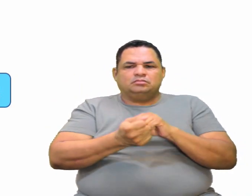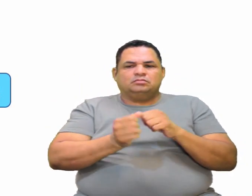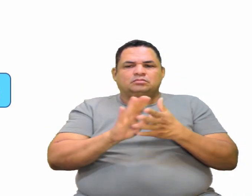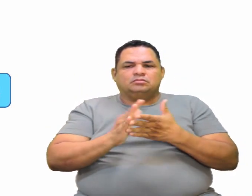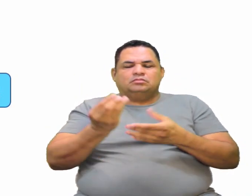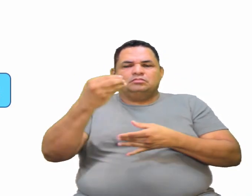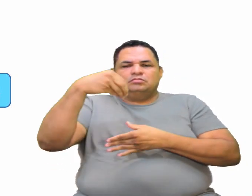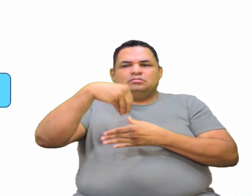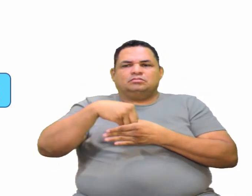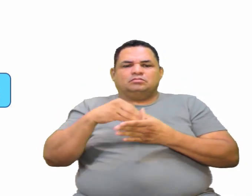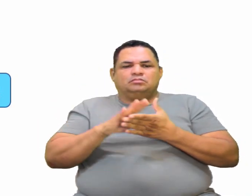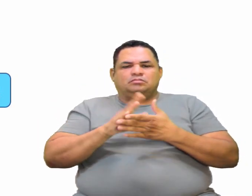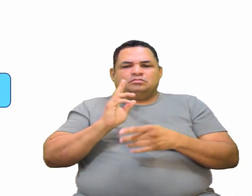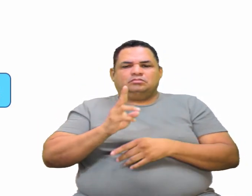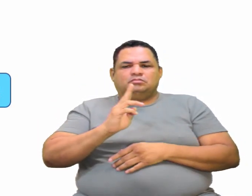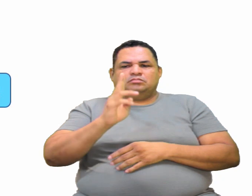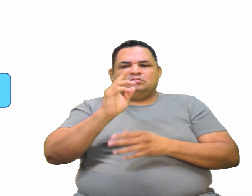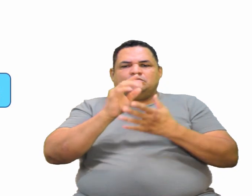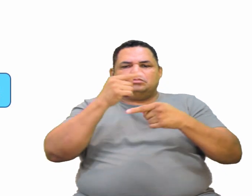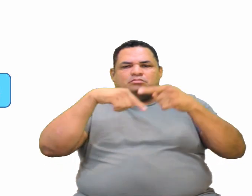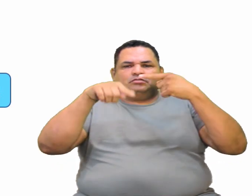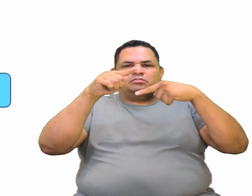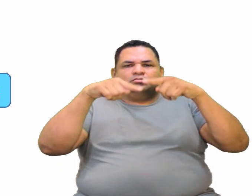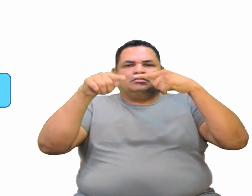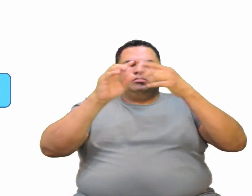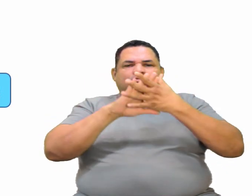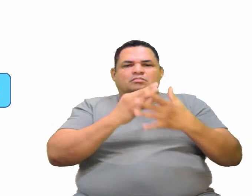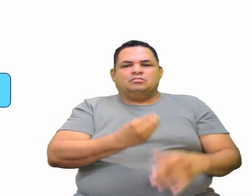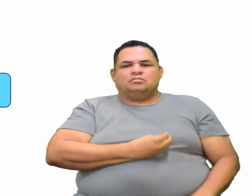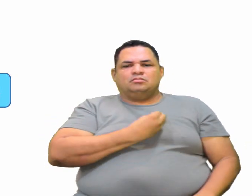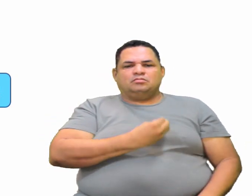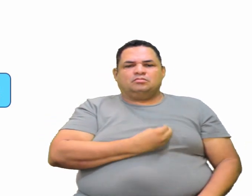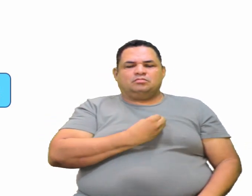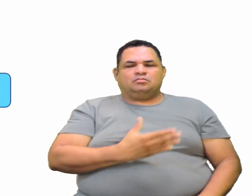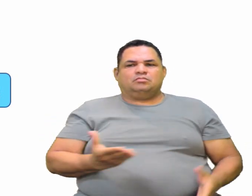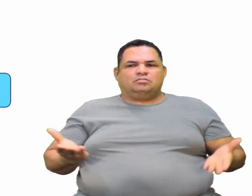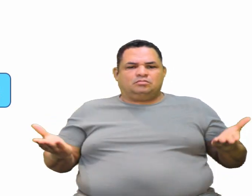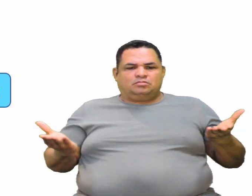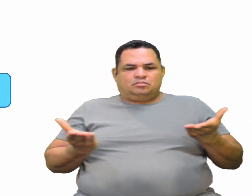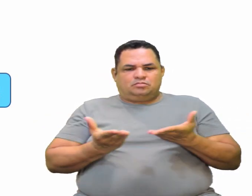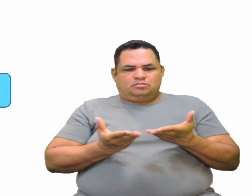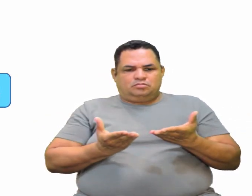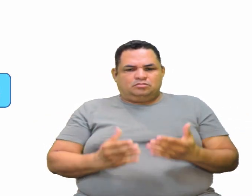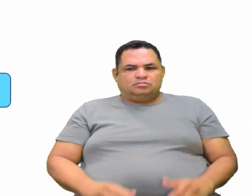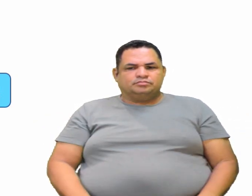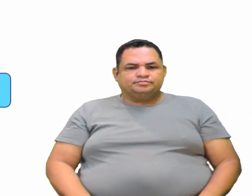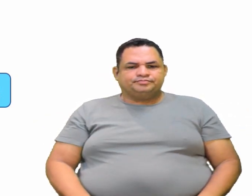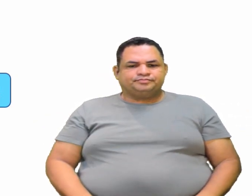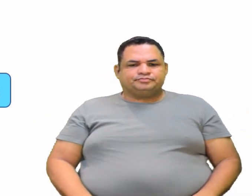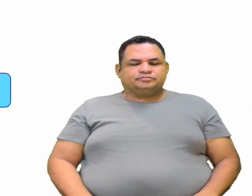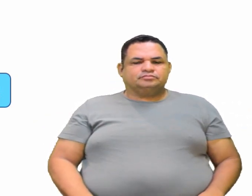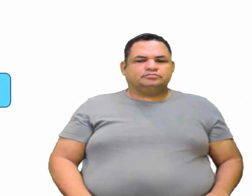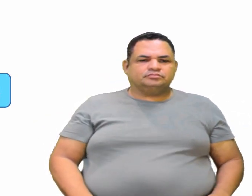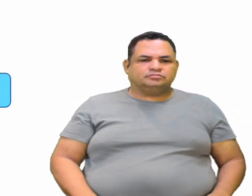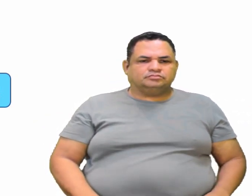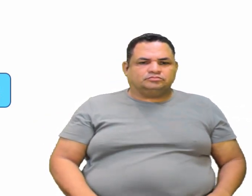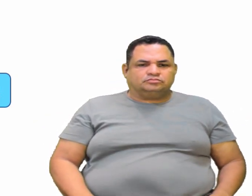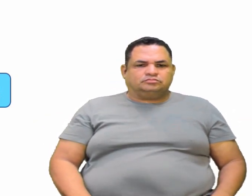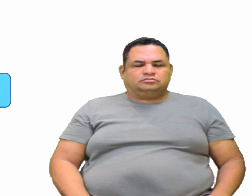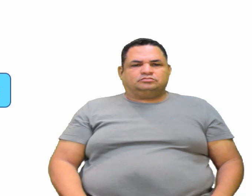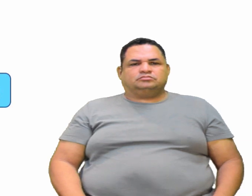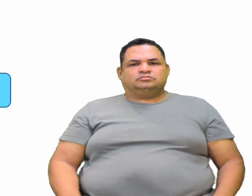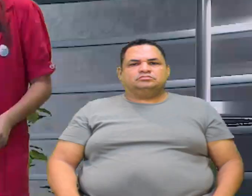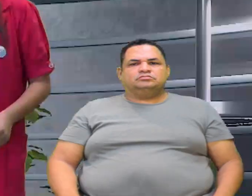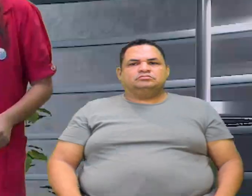fazem parte, né, do processo evolutivo dos seres vivos. E agora, pessoal, espera aí um pouquinho. E